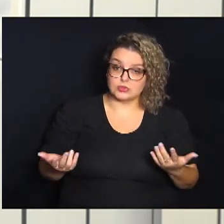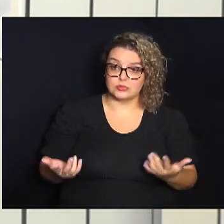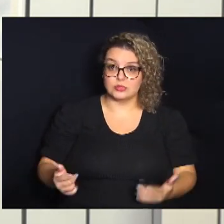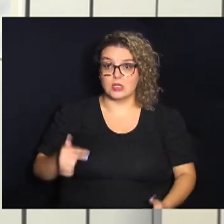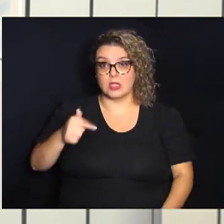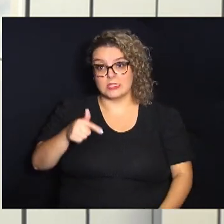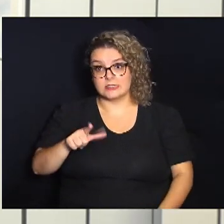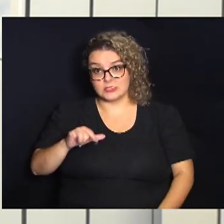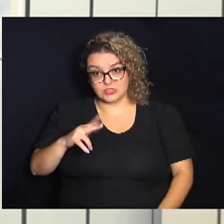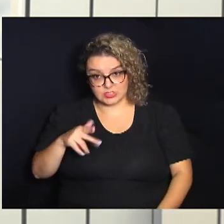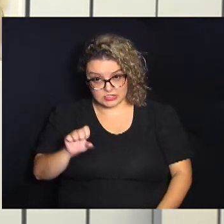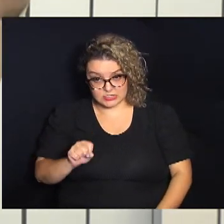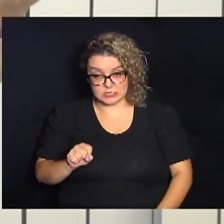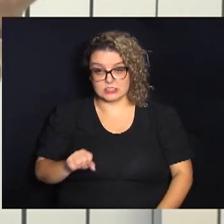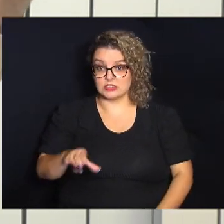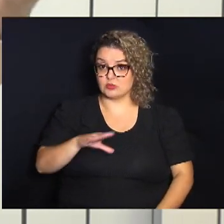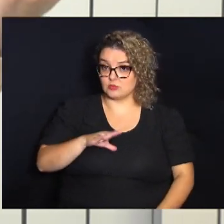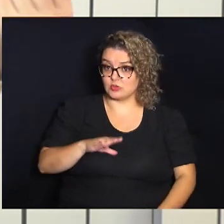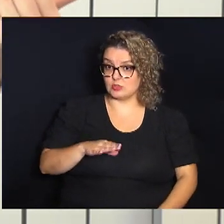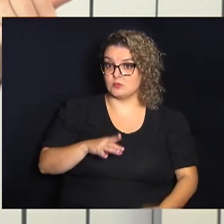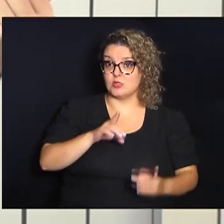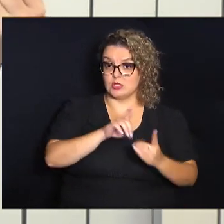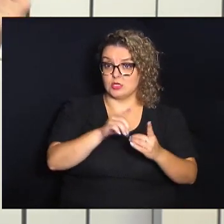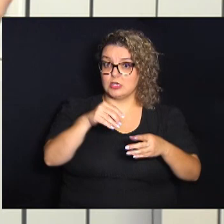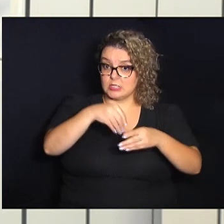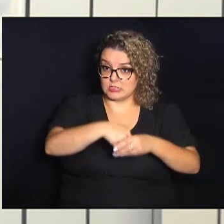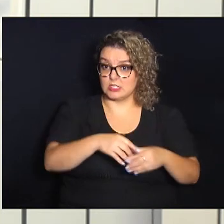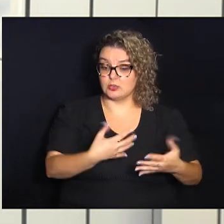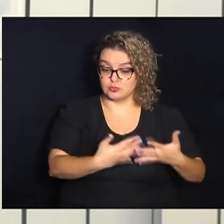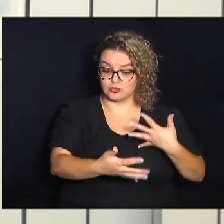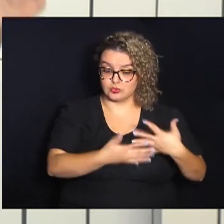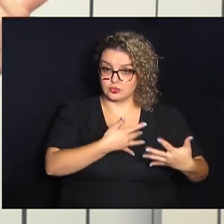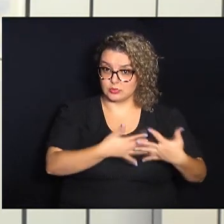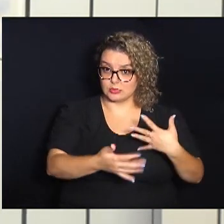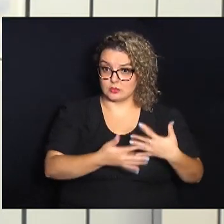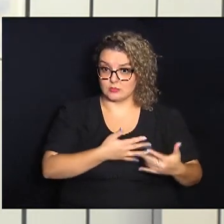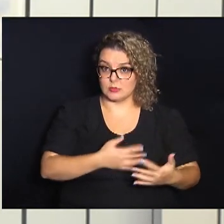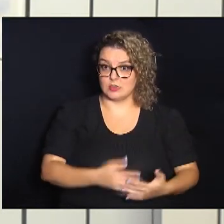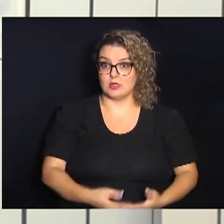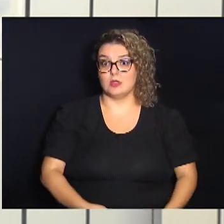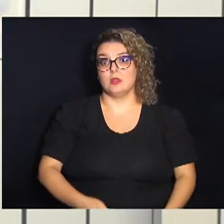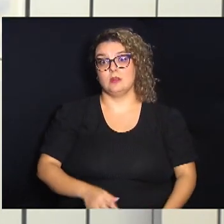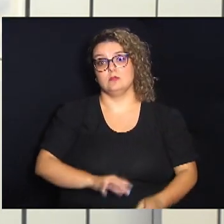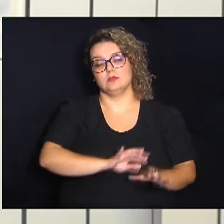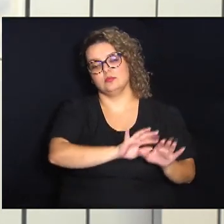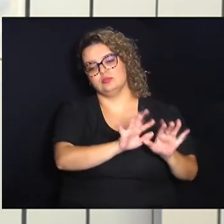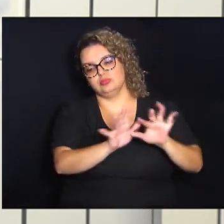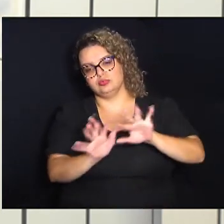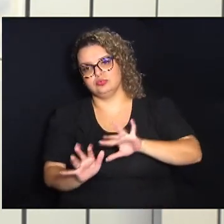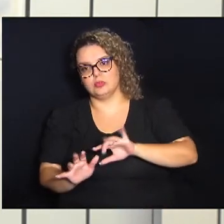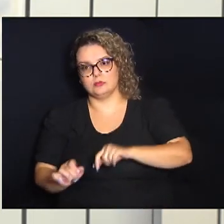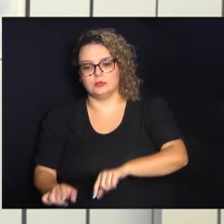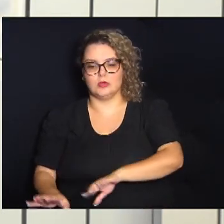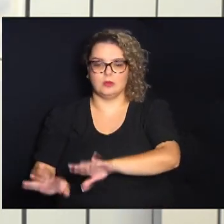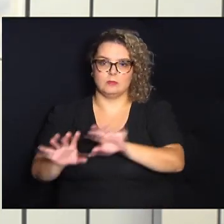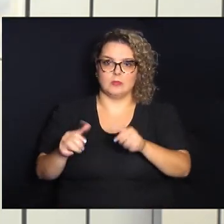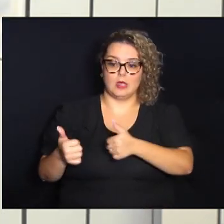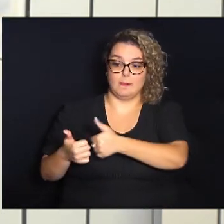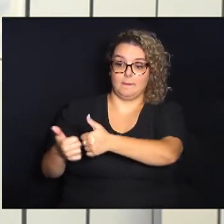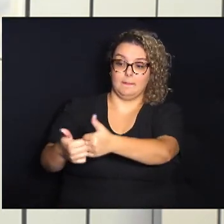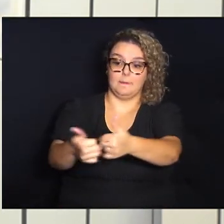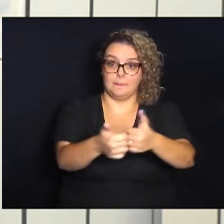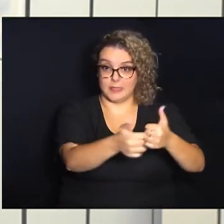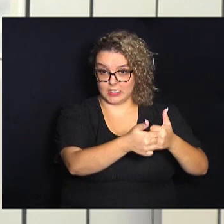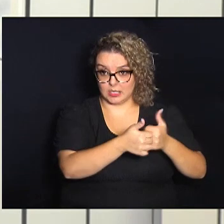linhas municipais que atendiam dentro do terminal terão embarque e desembarque no entorno, em